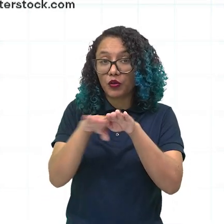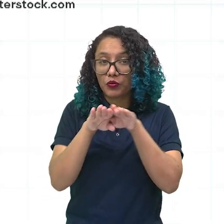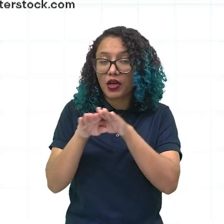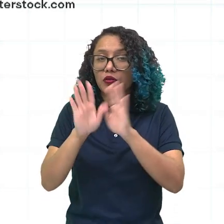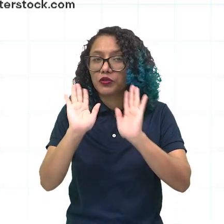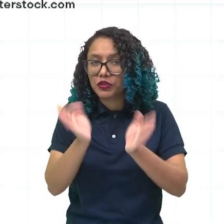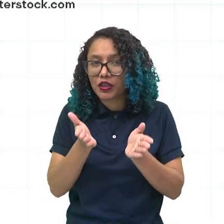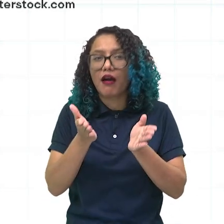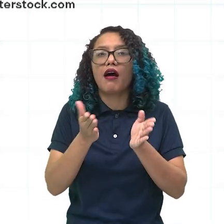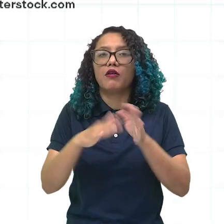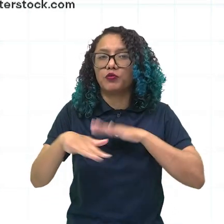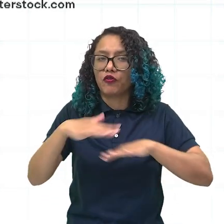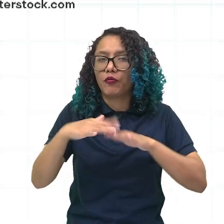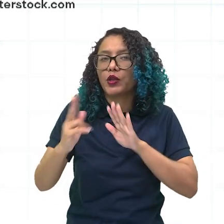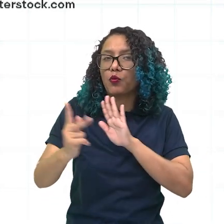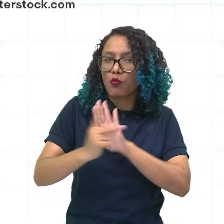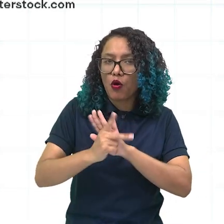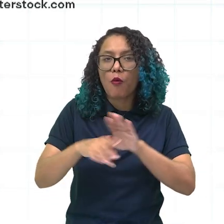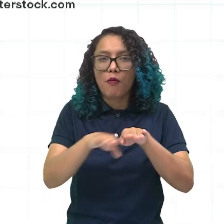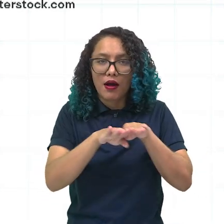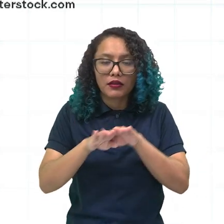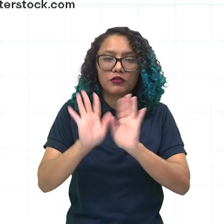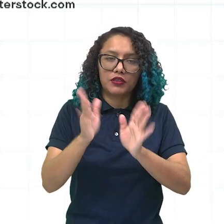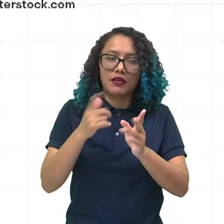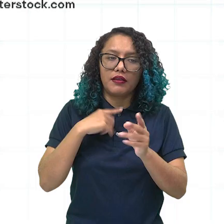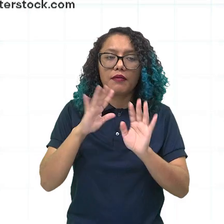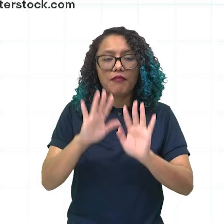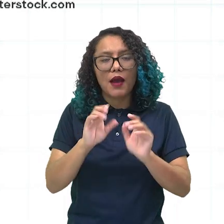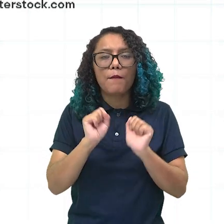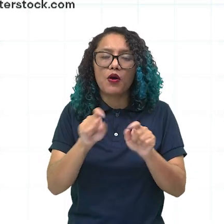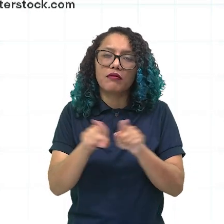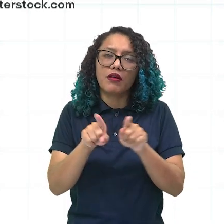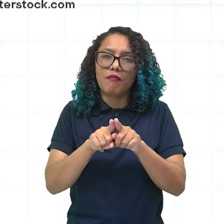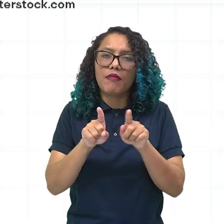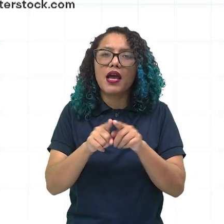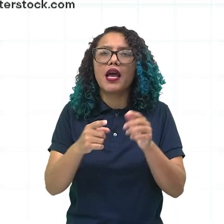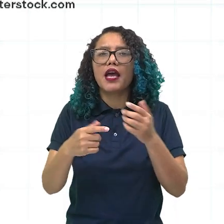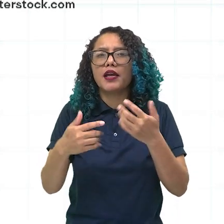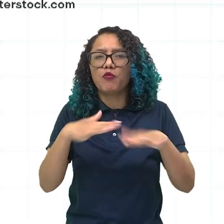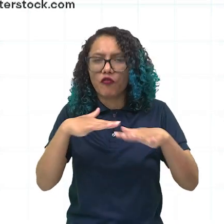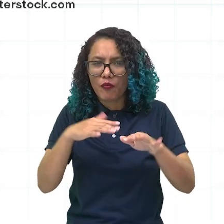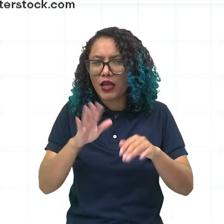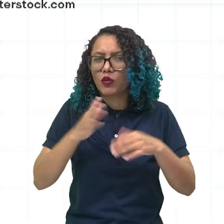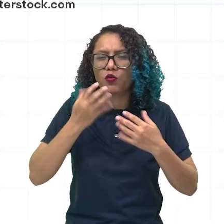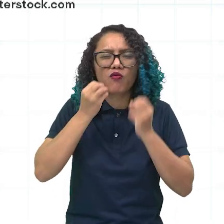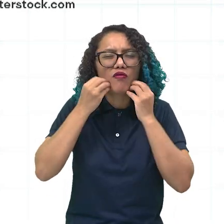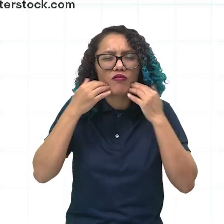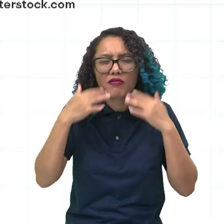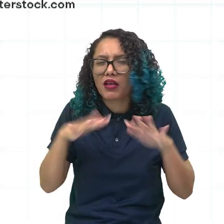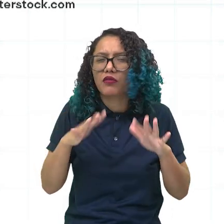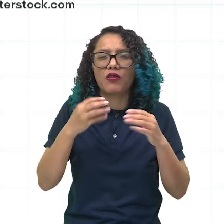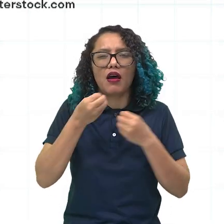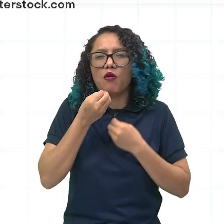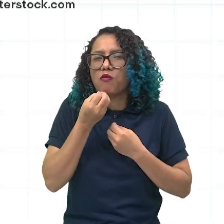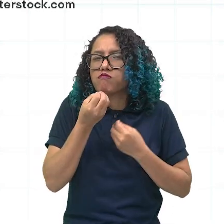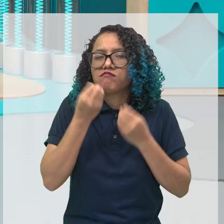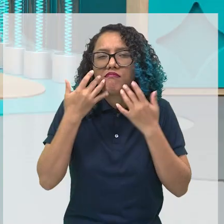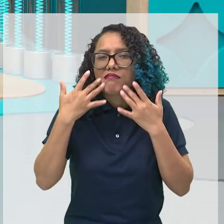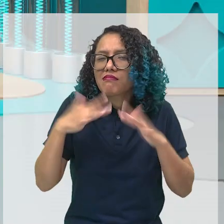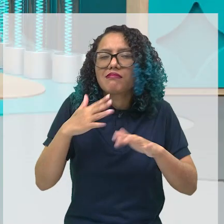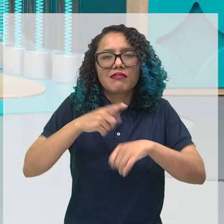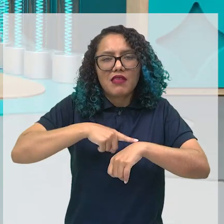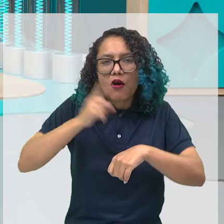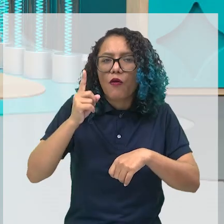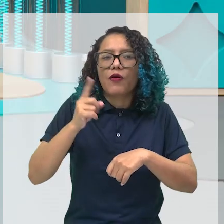movimentos pré-determinados, mas a gente também vai usar um pouco dessa sensibilidade para a improvisação. Tudo isso vai ser